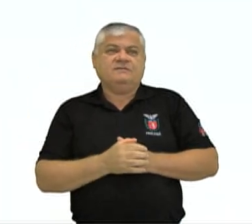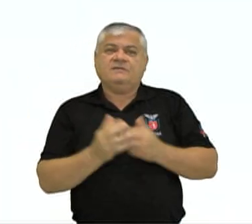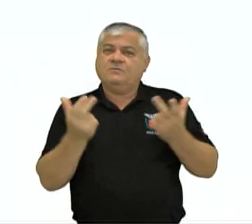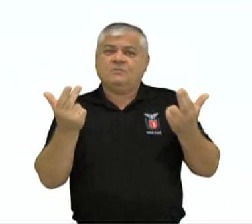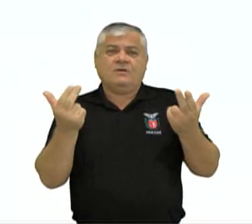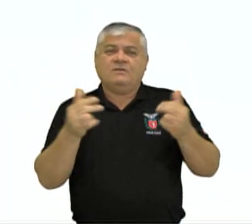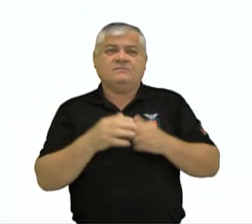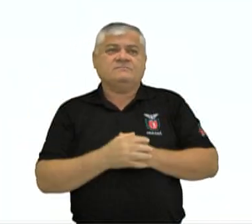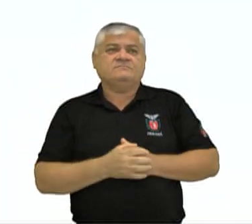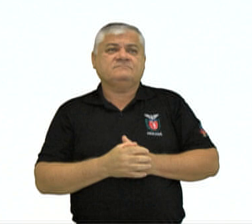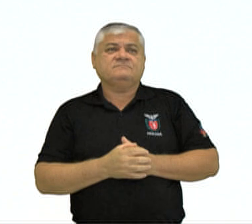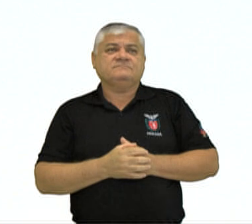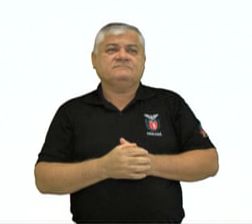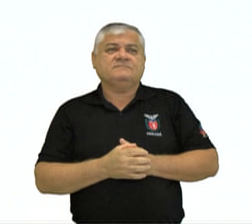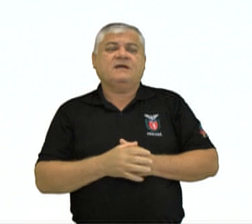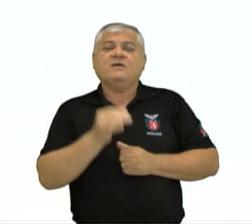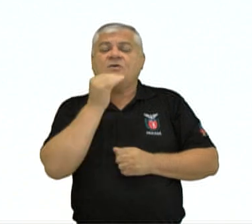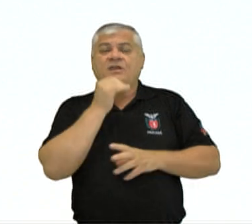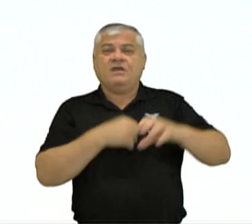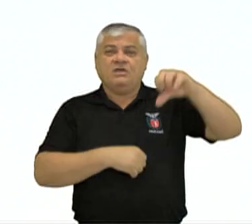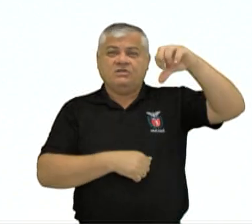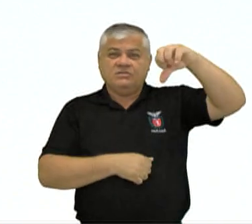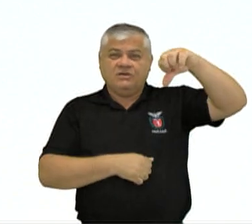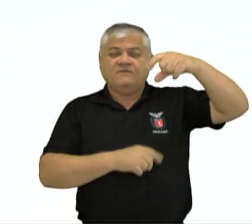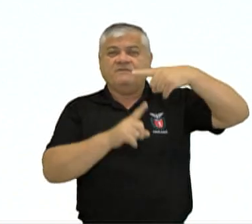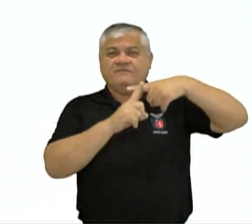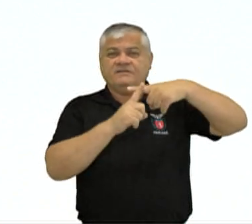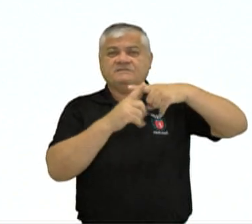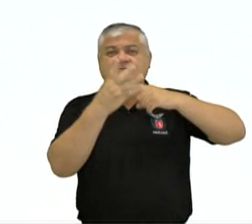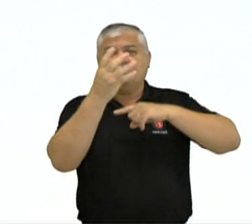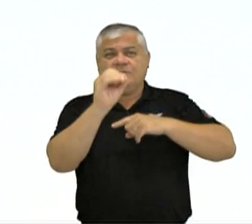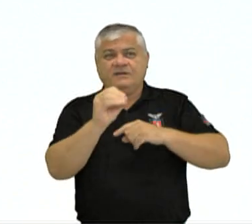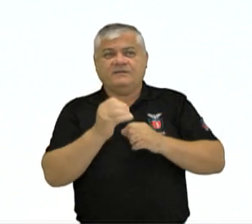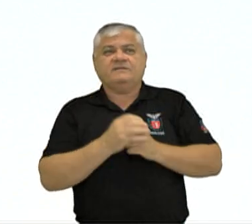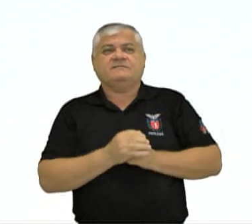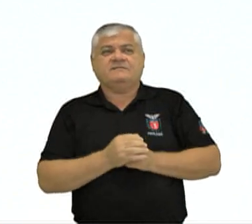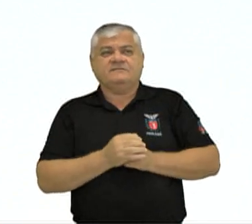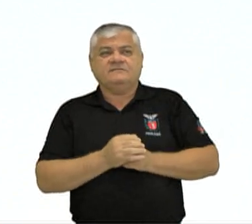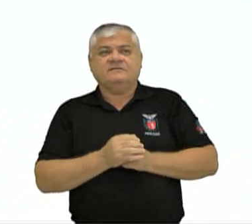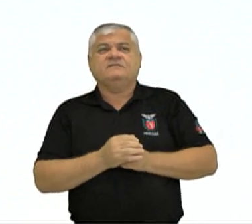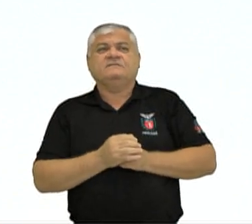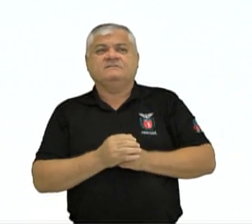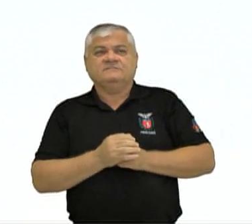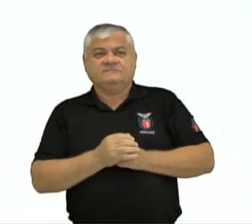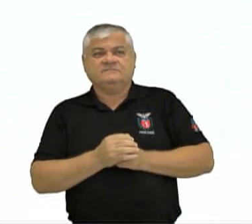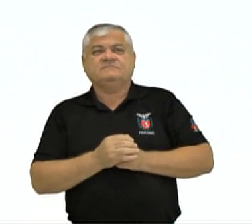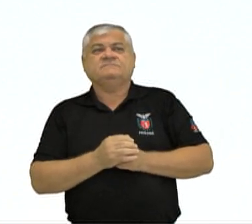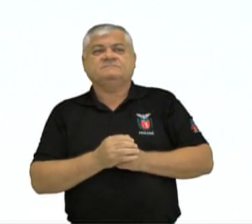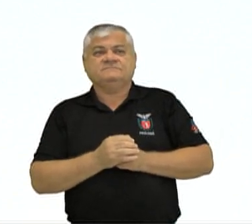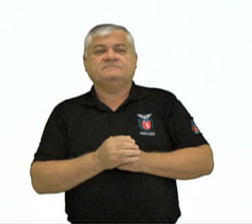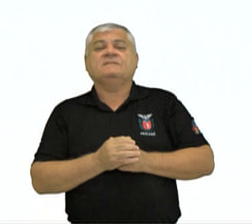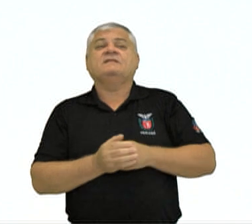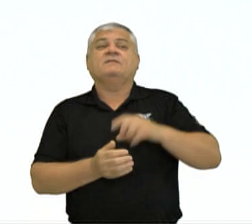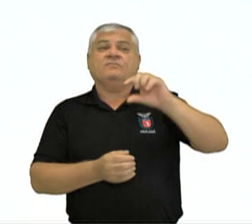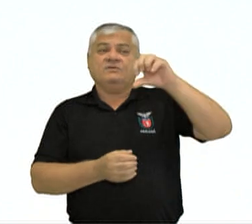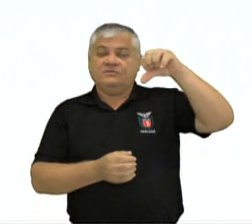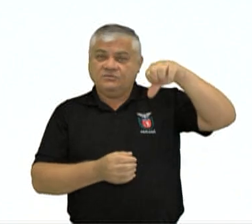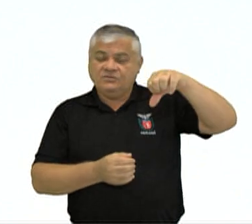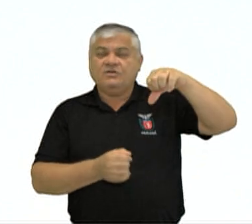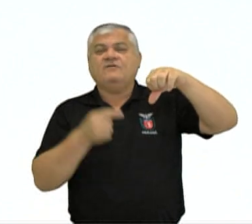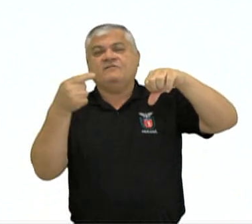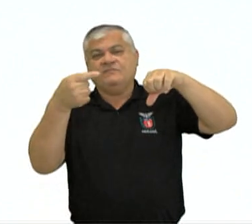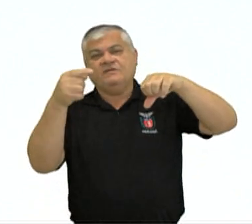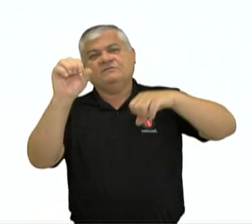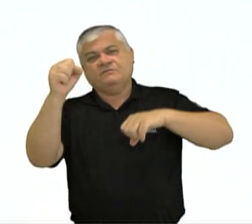48. E agora a gente distribui essa multiplicação pelo 9. Então, menos 9 vezes menos 40... e o